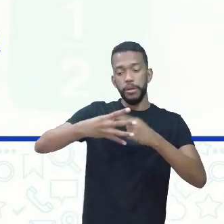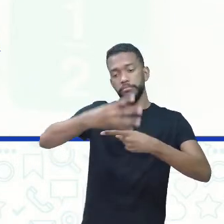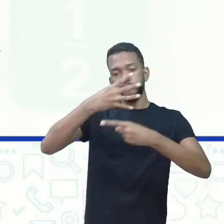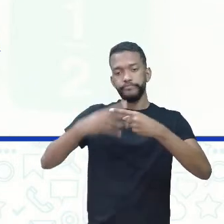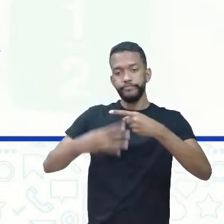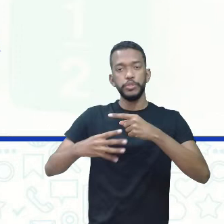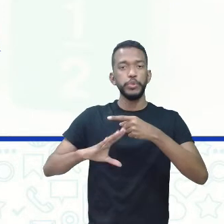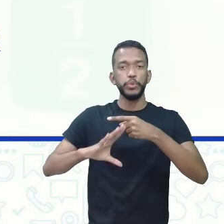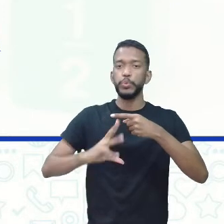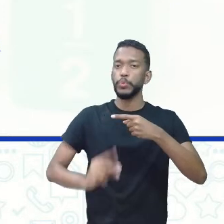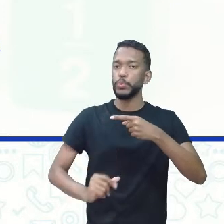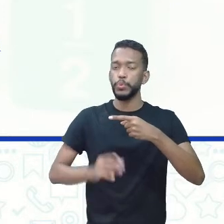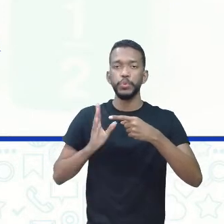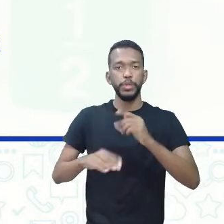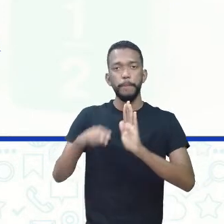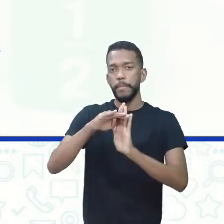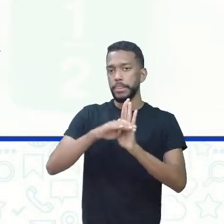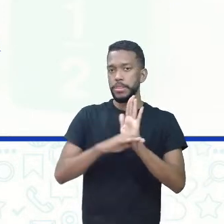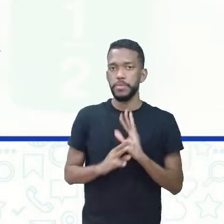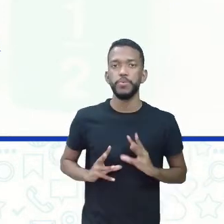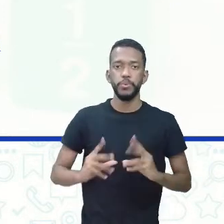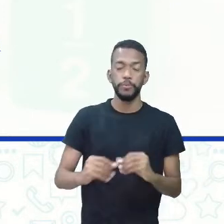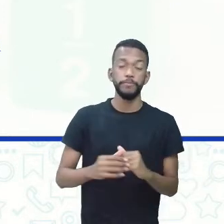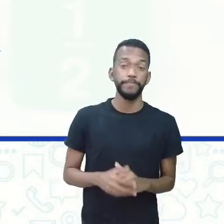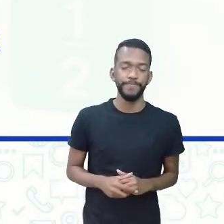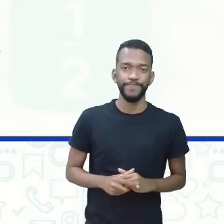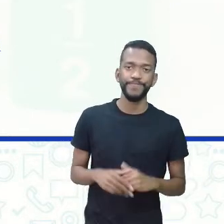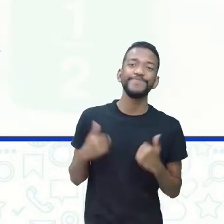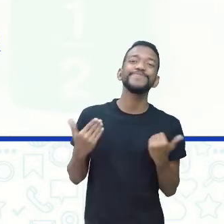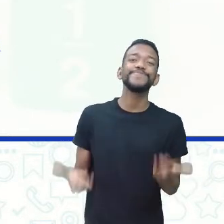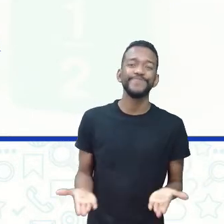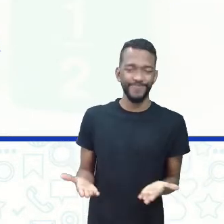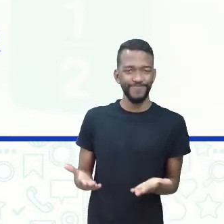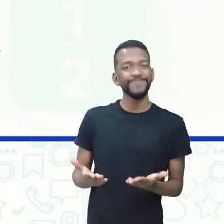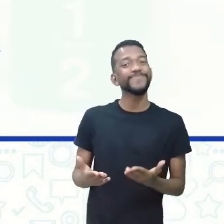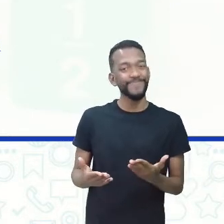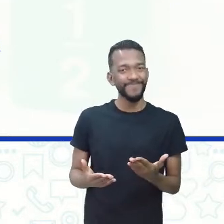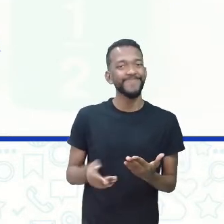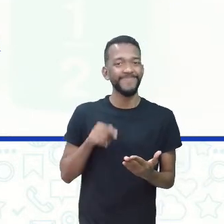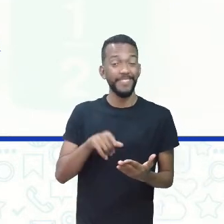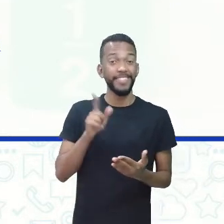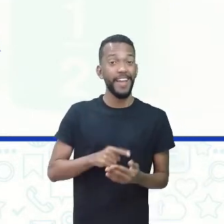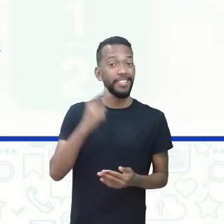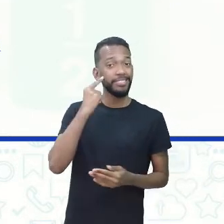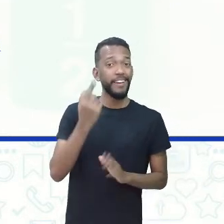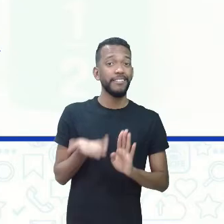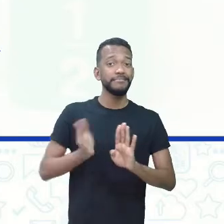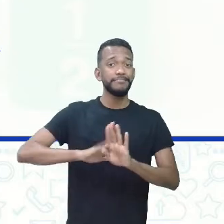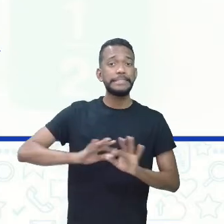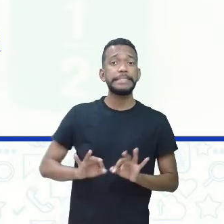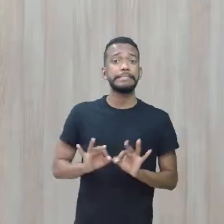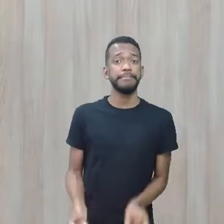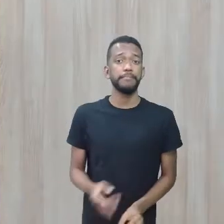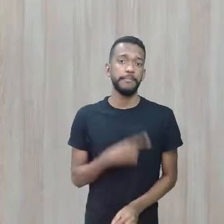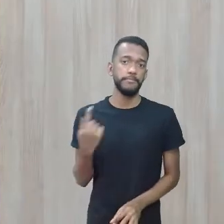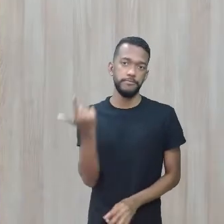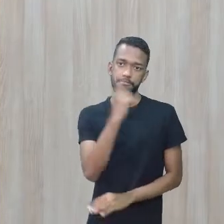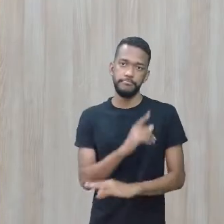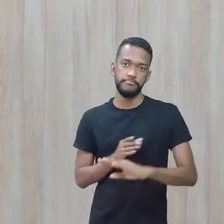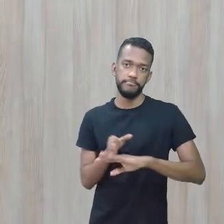partiu essa bateria, tá bom? Então, basicamente, essa é a ideia simples da gente compor uma fração,